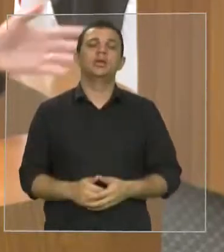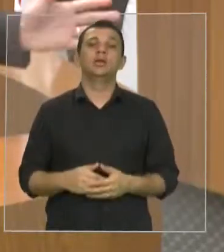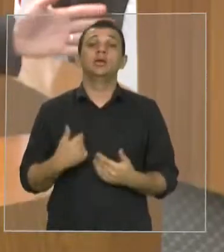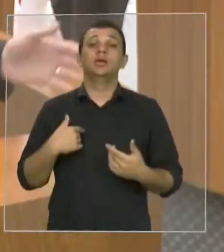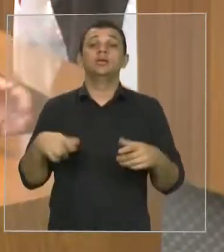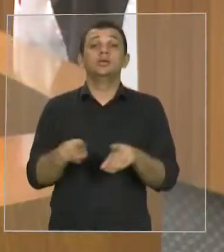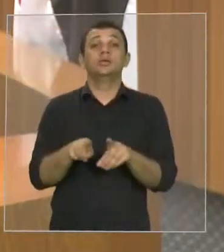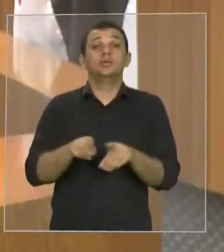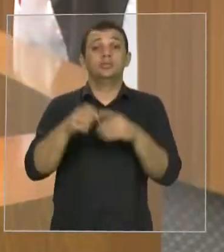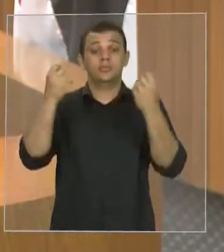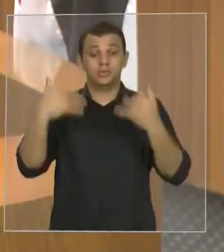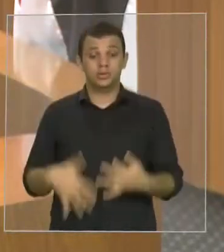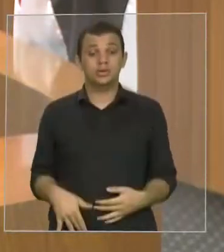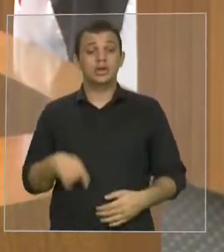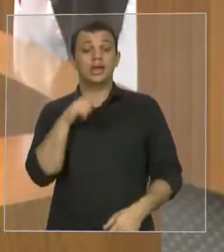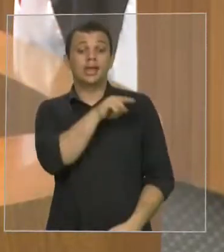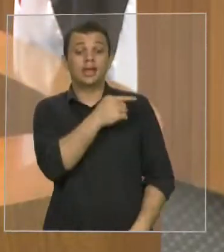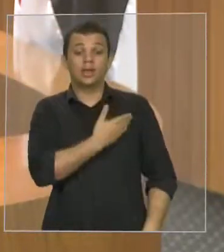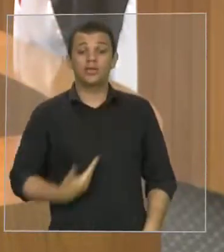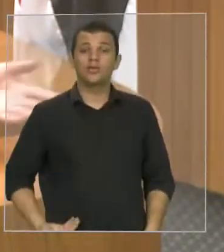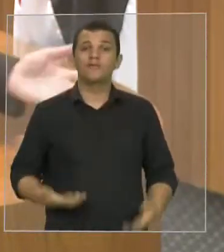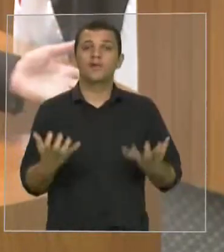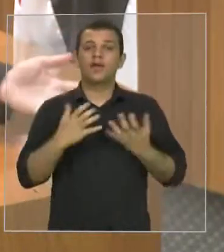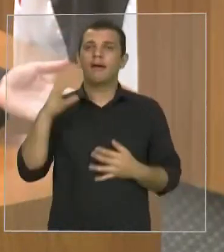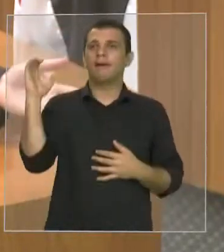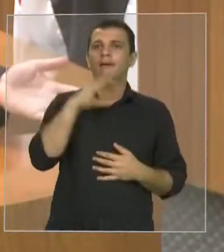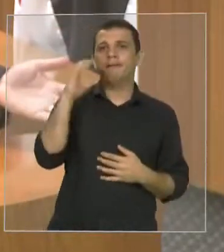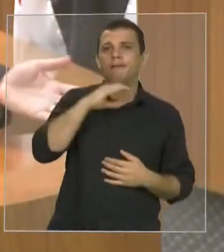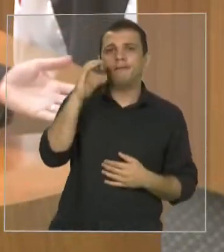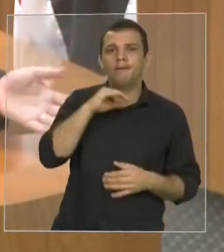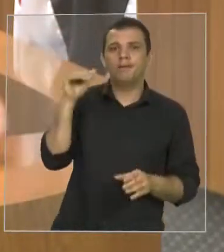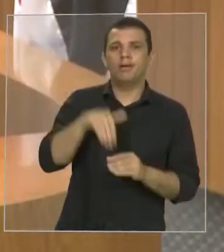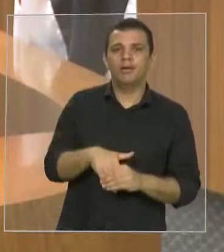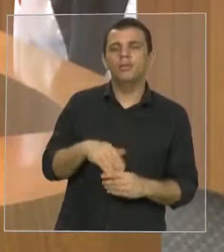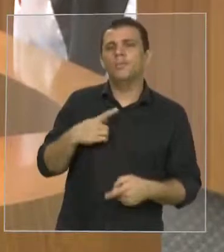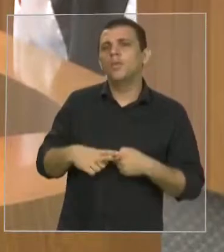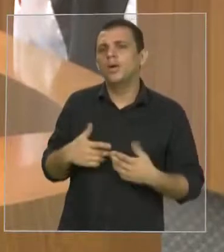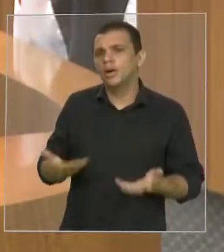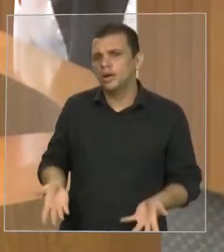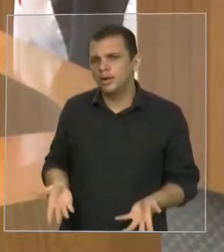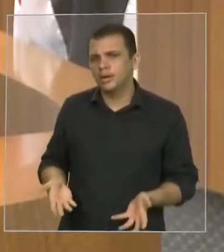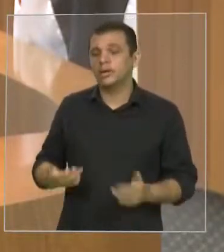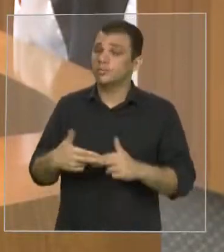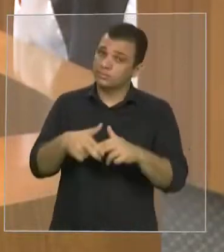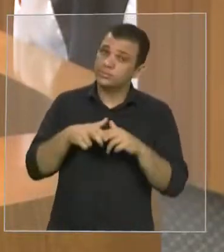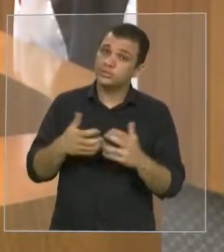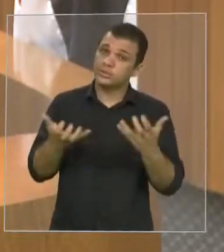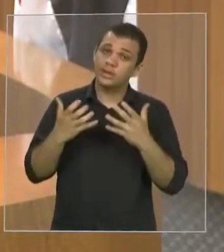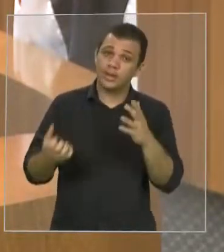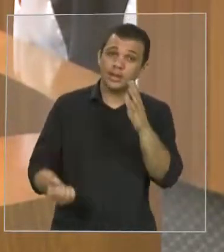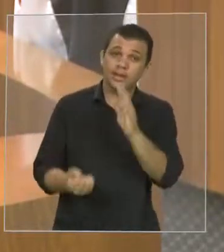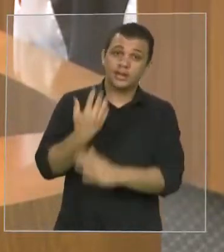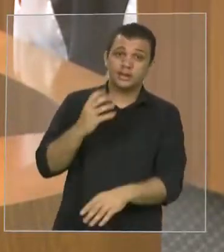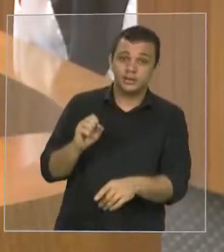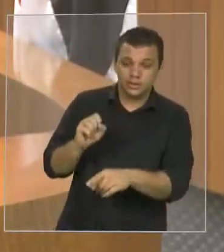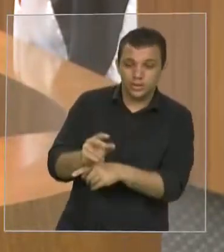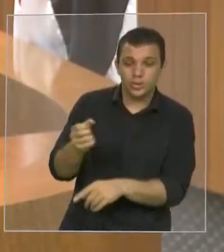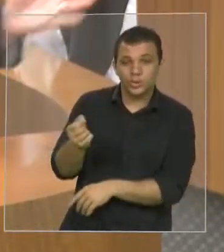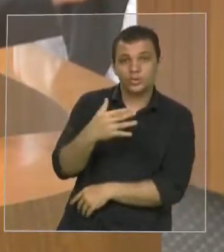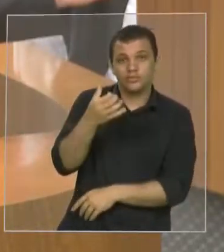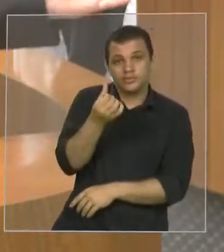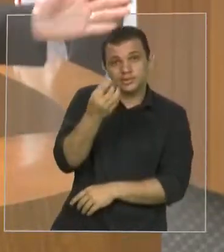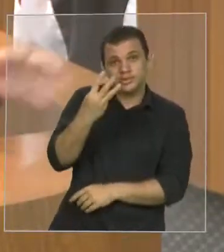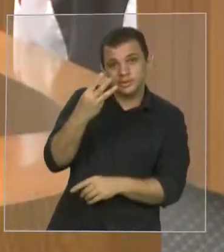pressa toda do governo em votar esse projeto só pode ter um sentido, que é criar 63 cargos em comissão